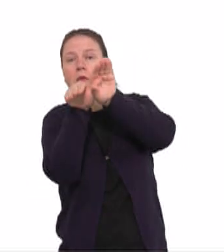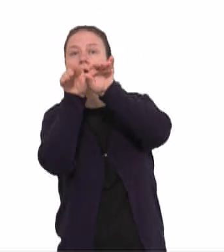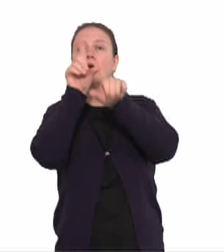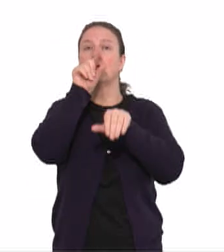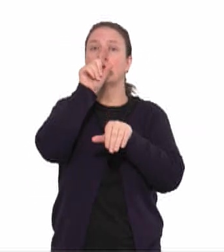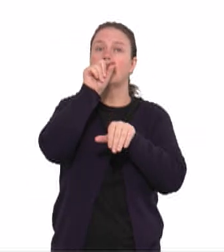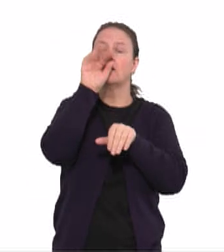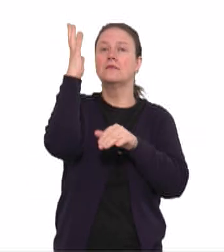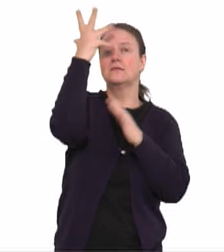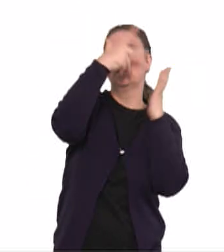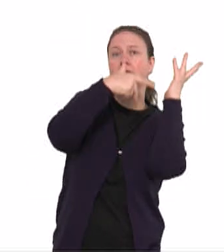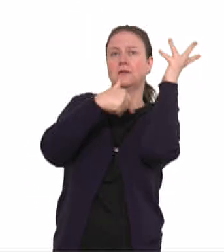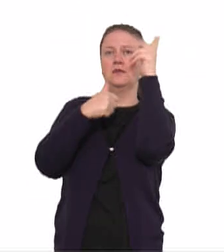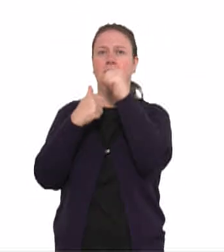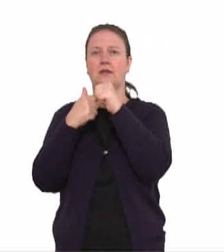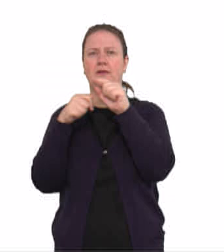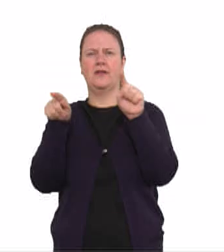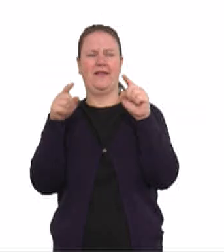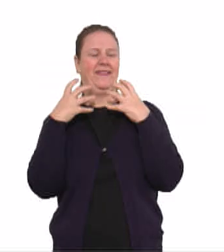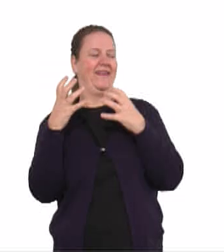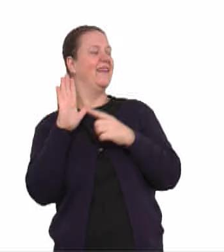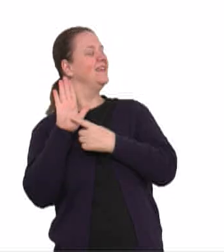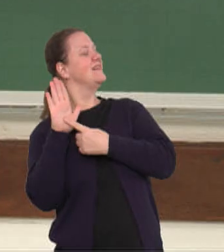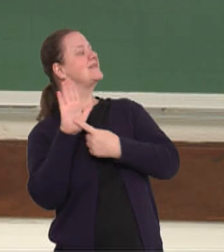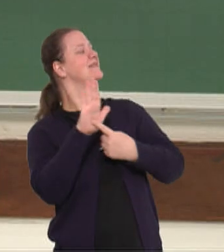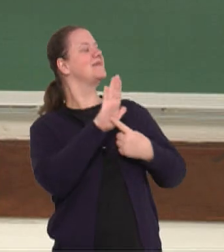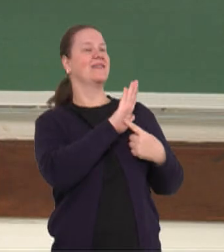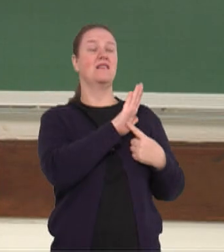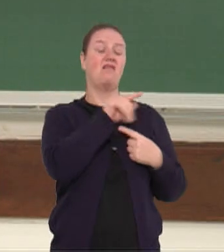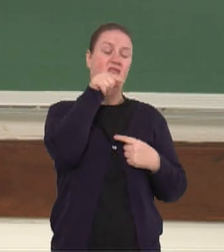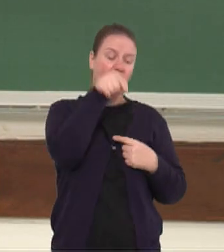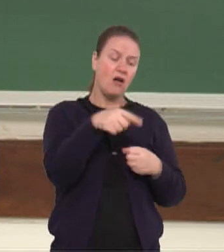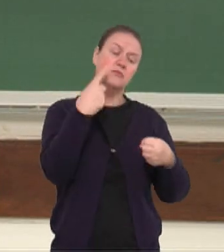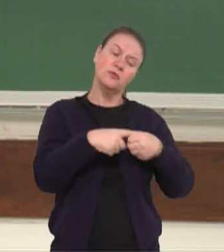Um encanto de lugar. Lá eu era feliz.